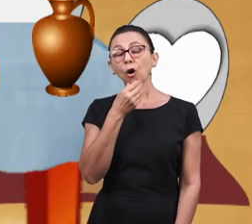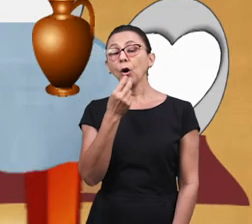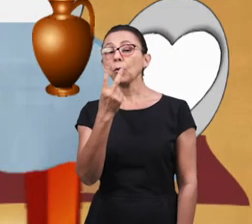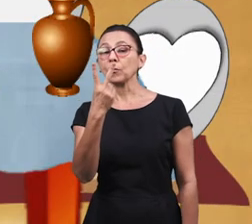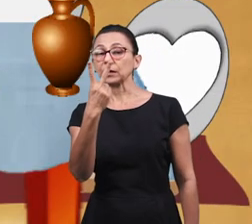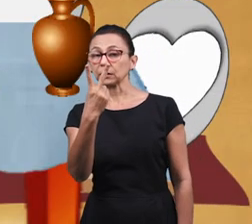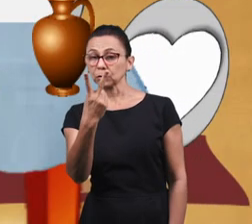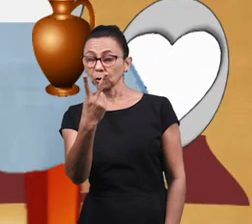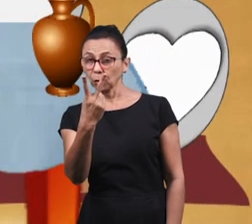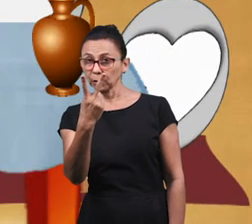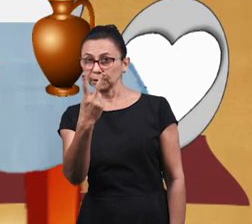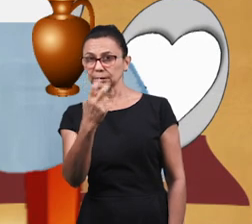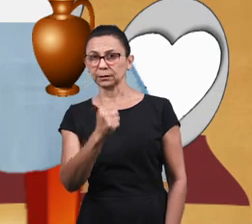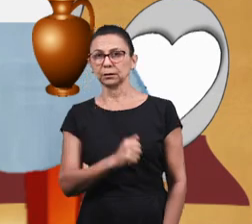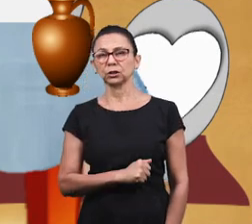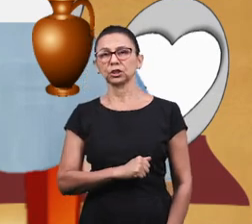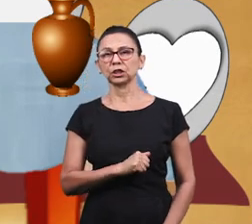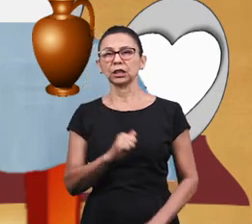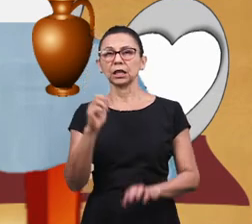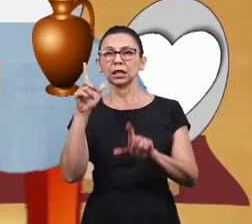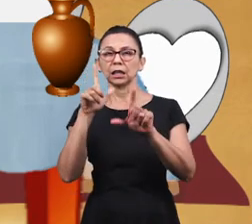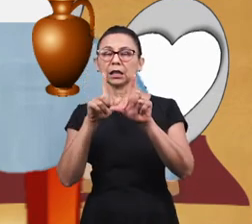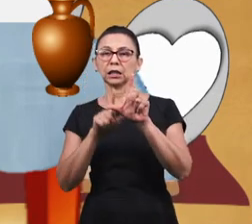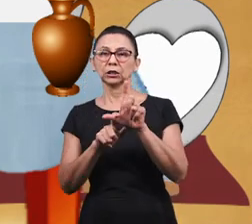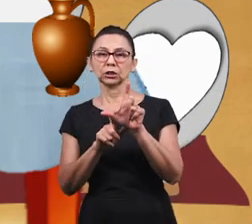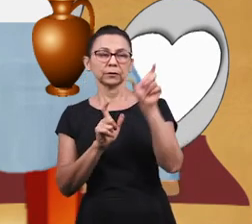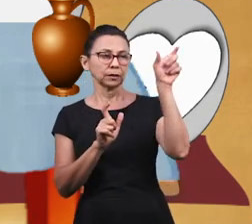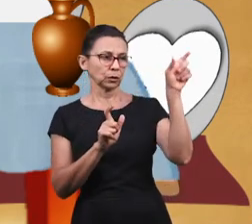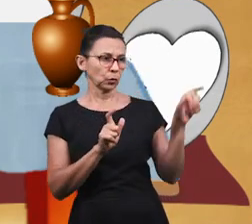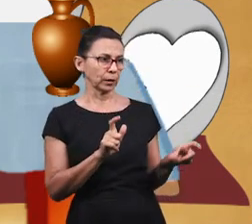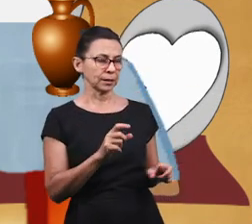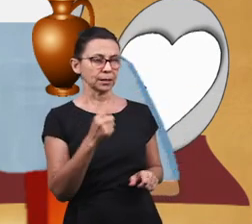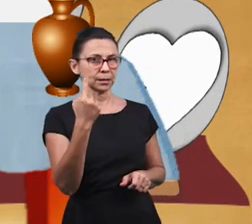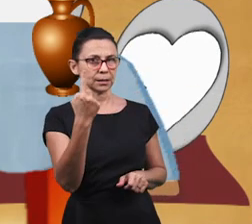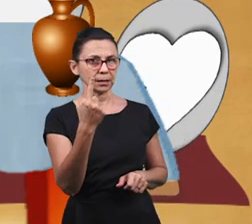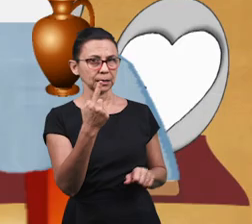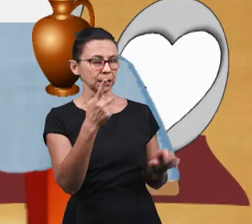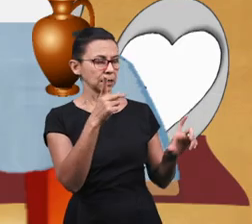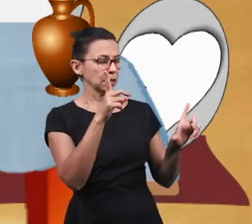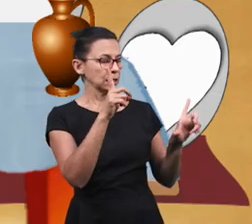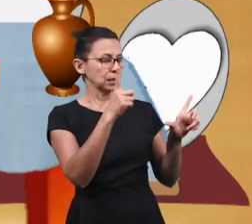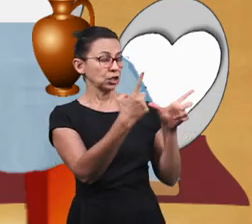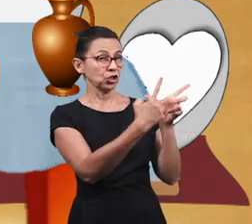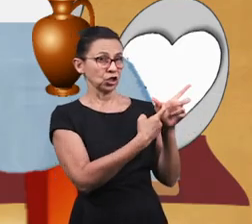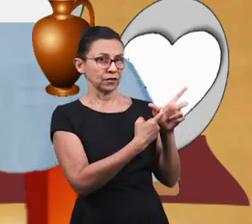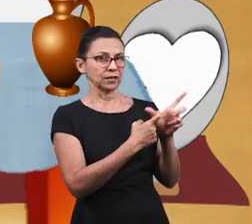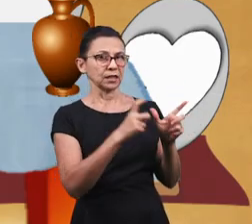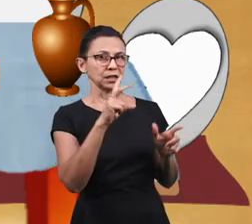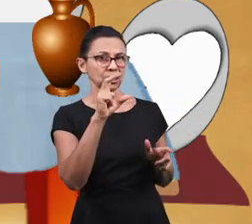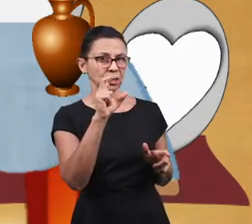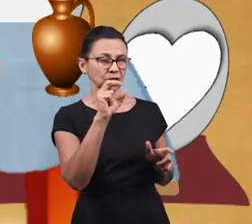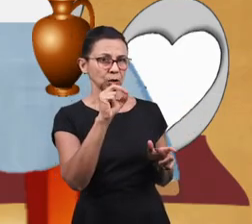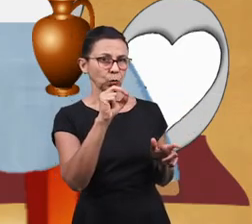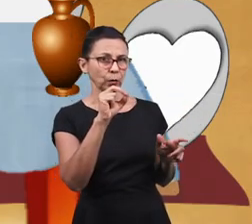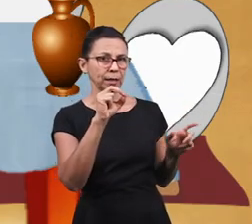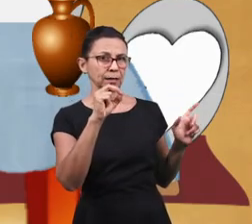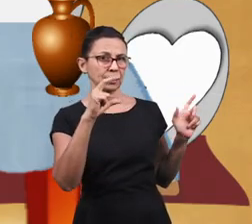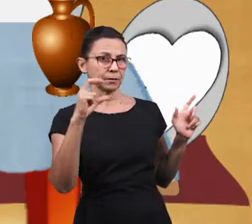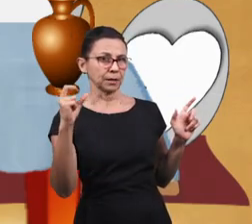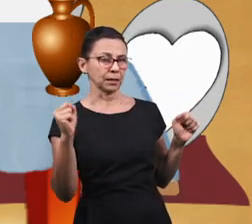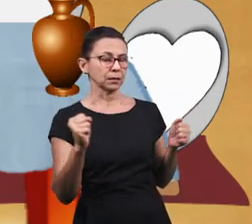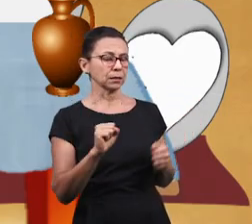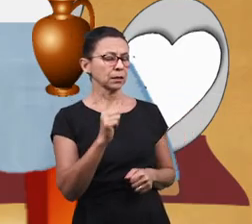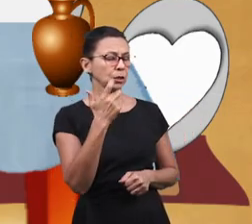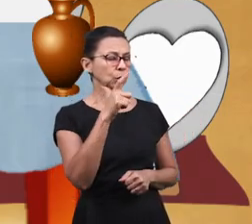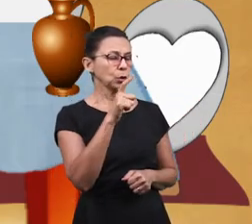uma dívida com um outro homem. Um deles devia 500 moedas de prata e o outro